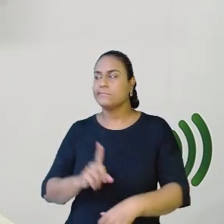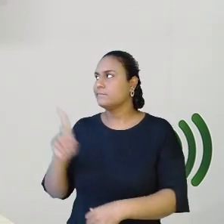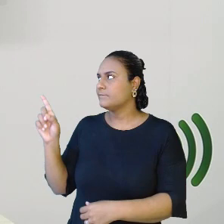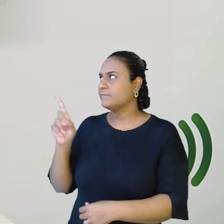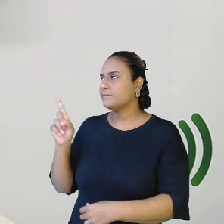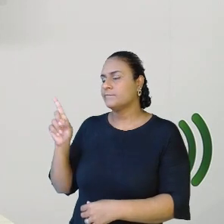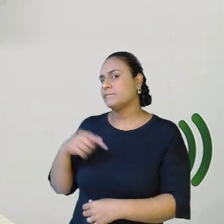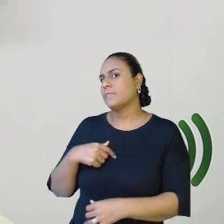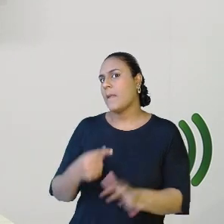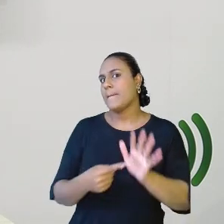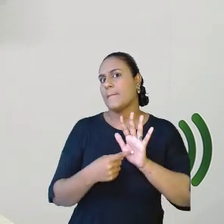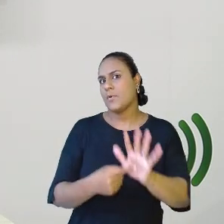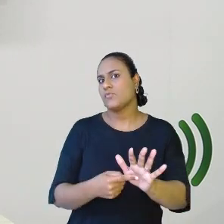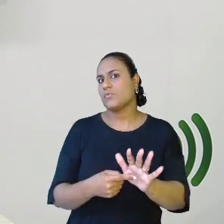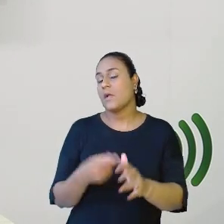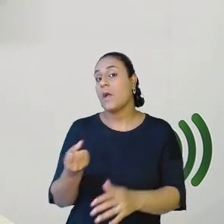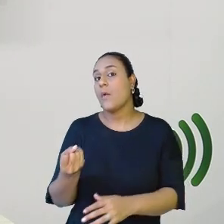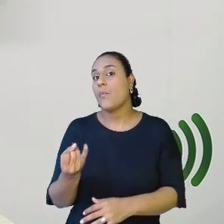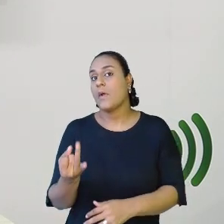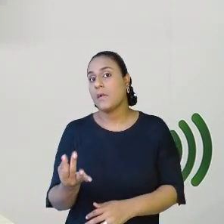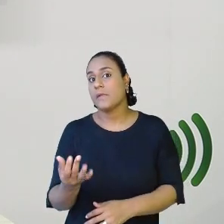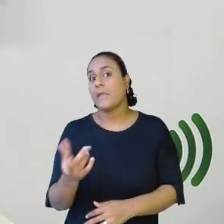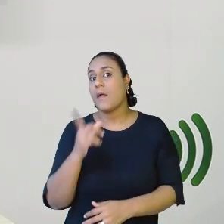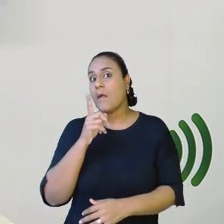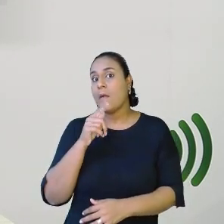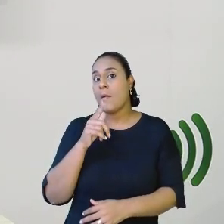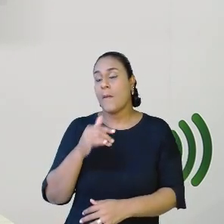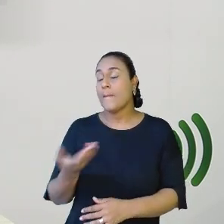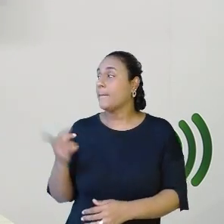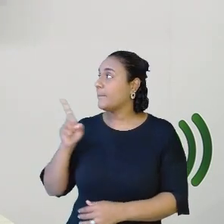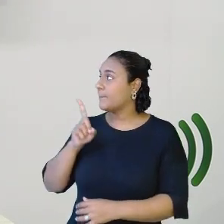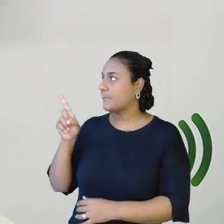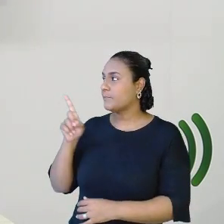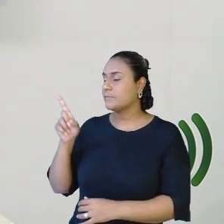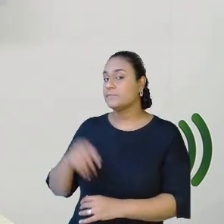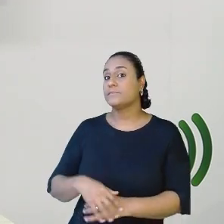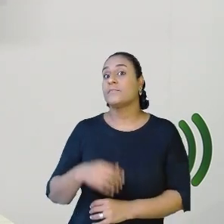quantidade de litros. Se vocês observarem, nós temos aí, ó,